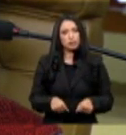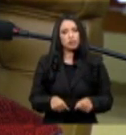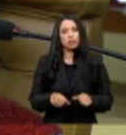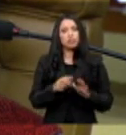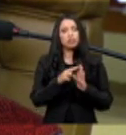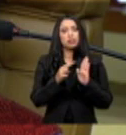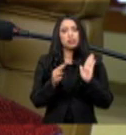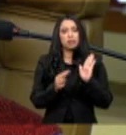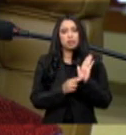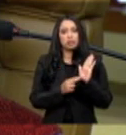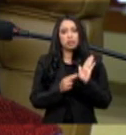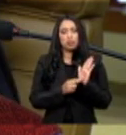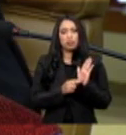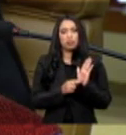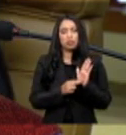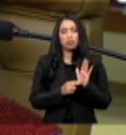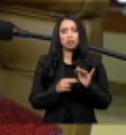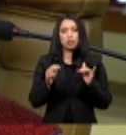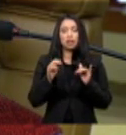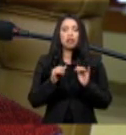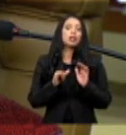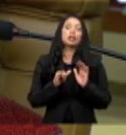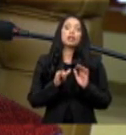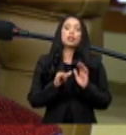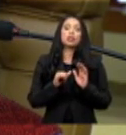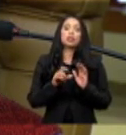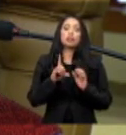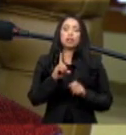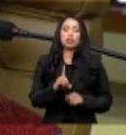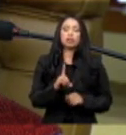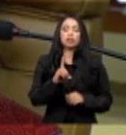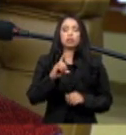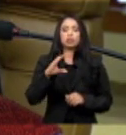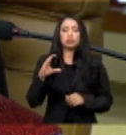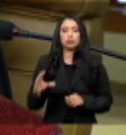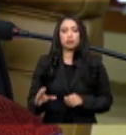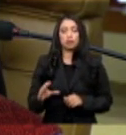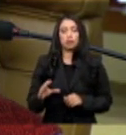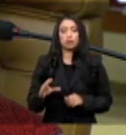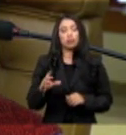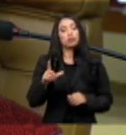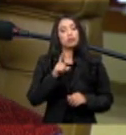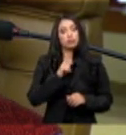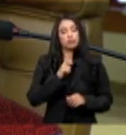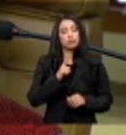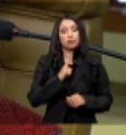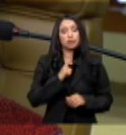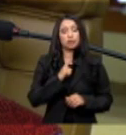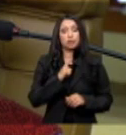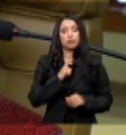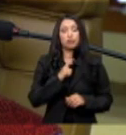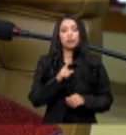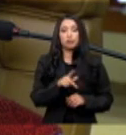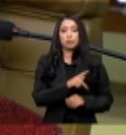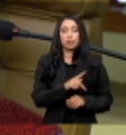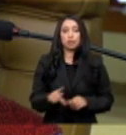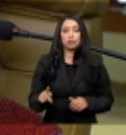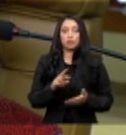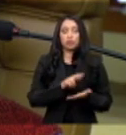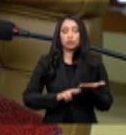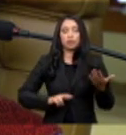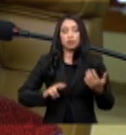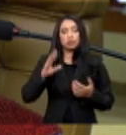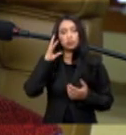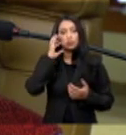e, no mérito, a declaração de constitucionalidade material dos dispositivos. Vossa Excelência, presidente, foi o relator originário